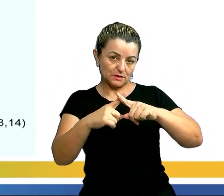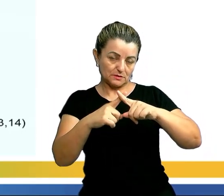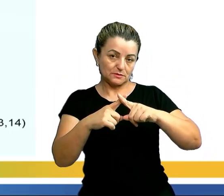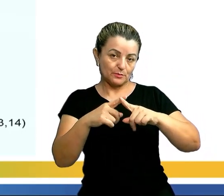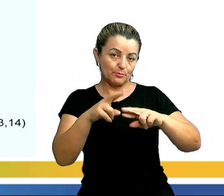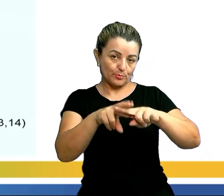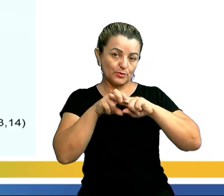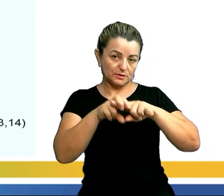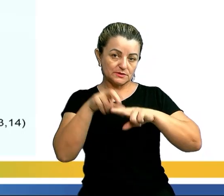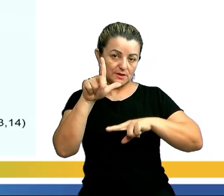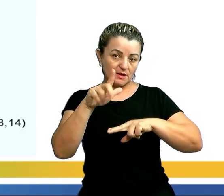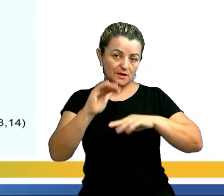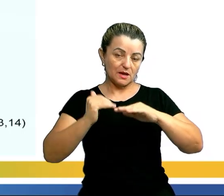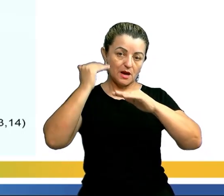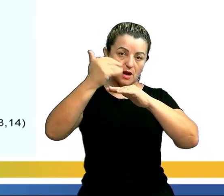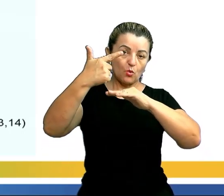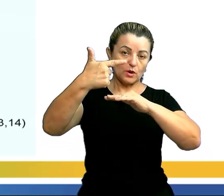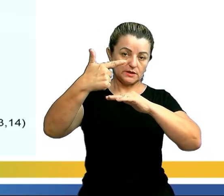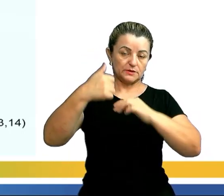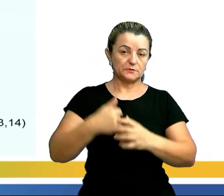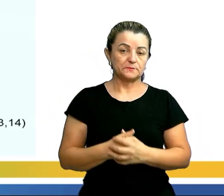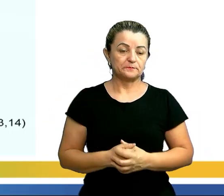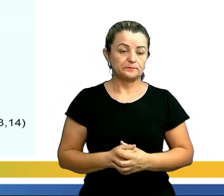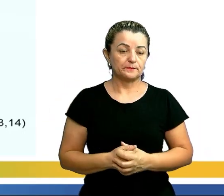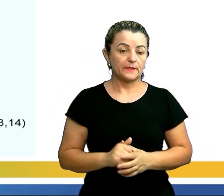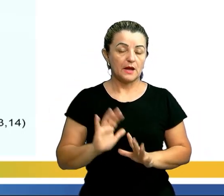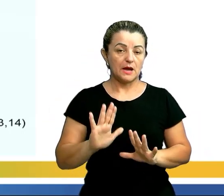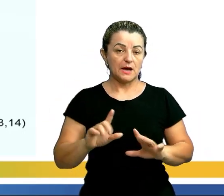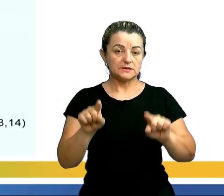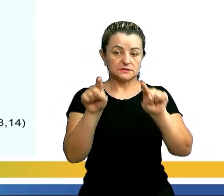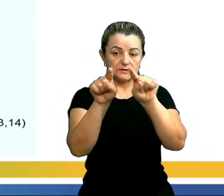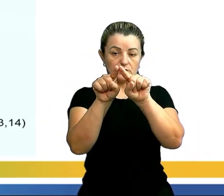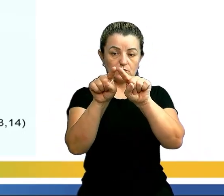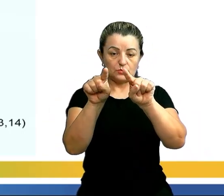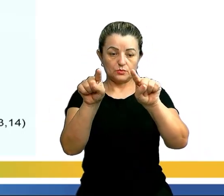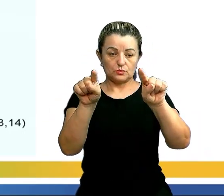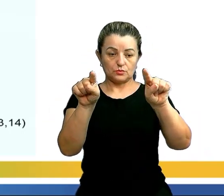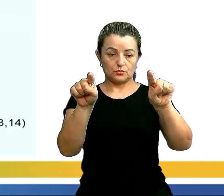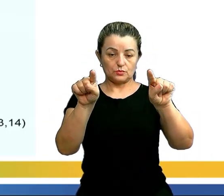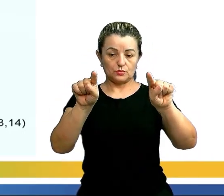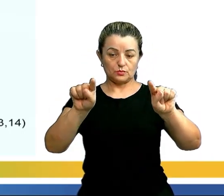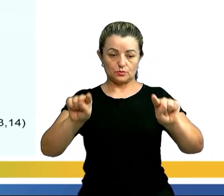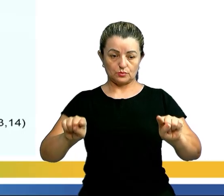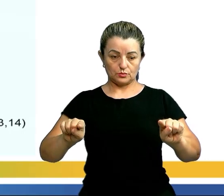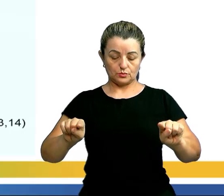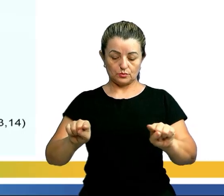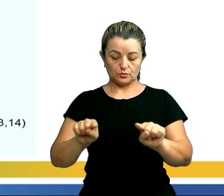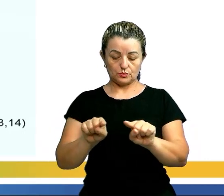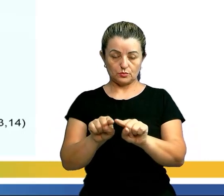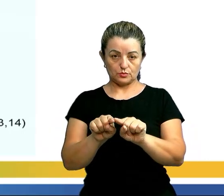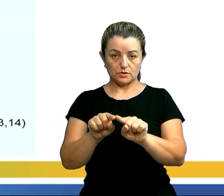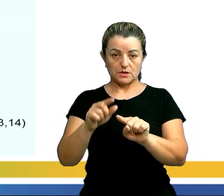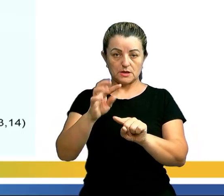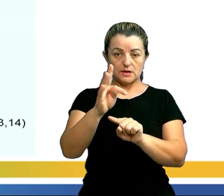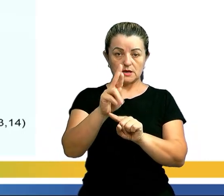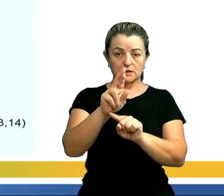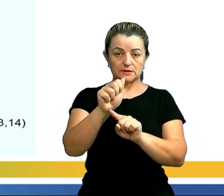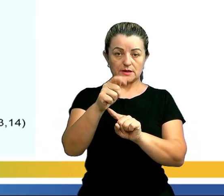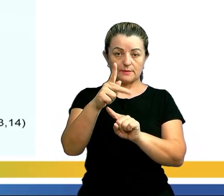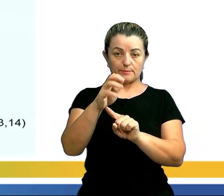L ao quadrado. O retângulo. Nesse caso agora vamos para o trapézio. No caso do trapézio, eu vou somar